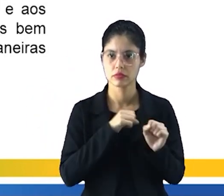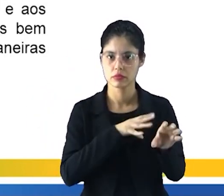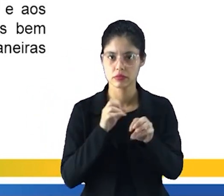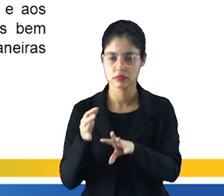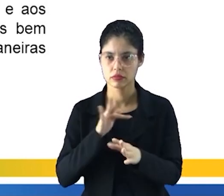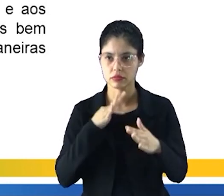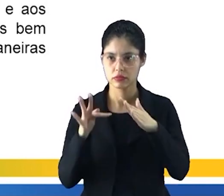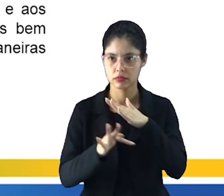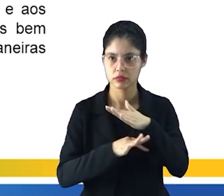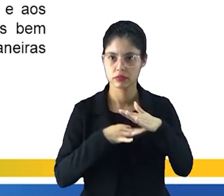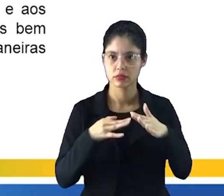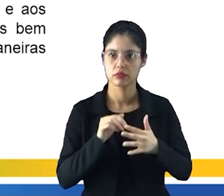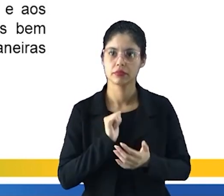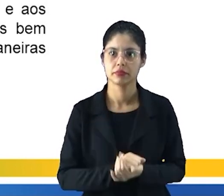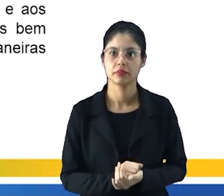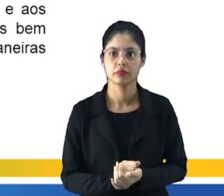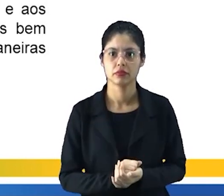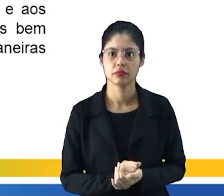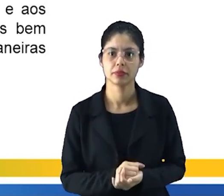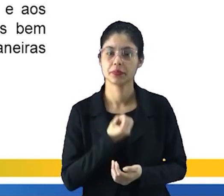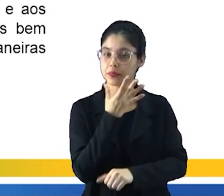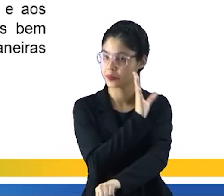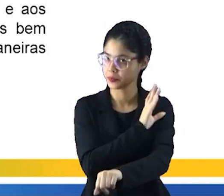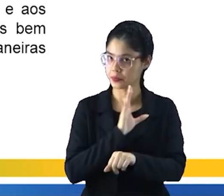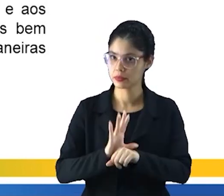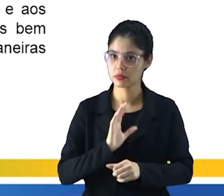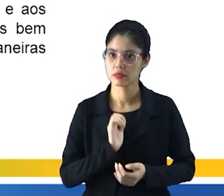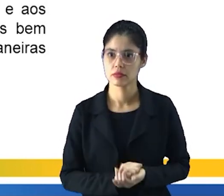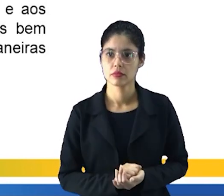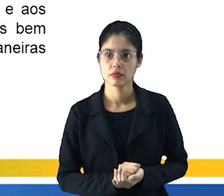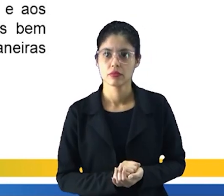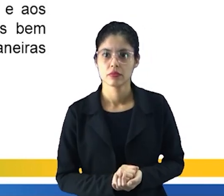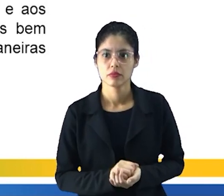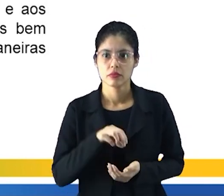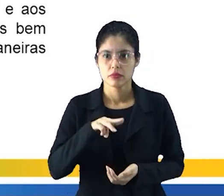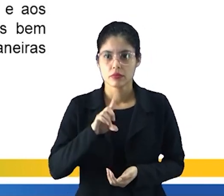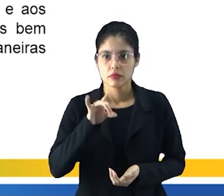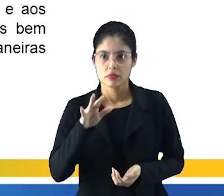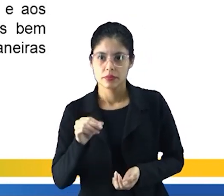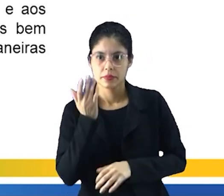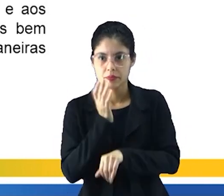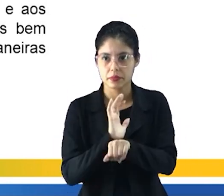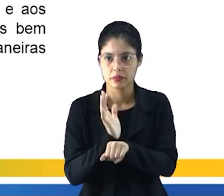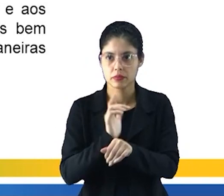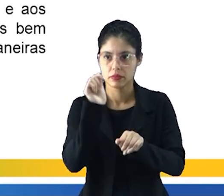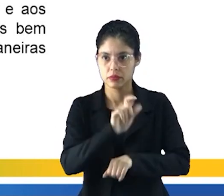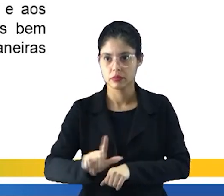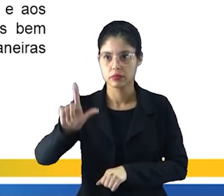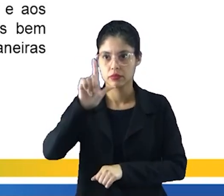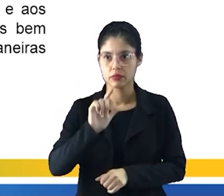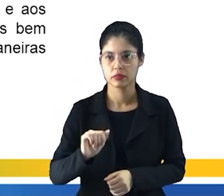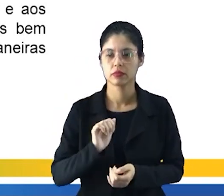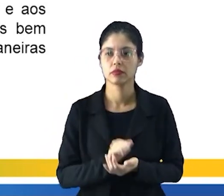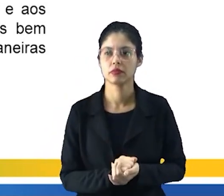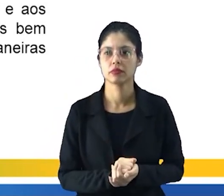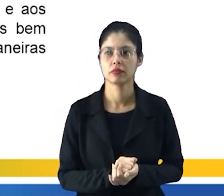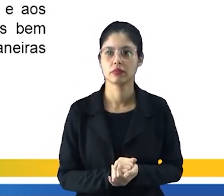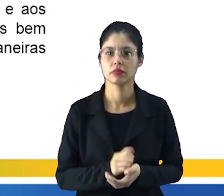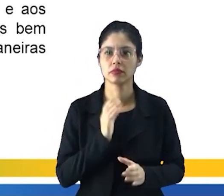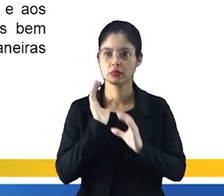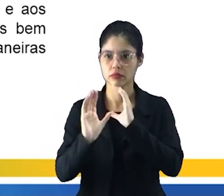uma educação formal e a bens culturais, como museu, cinema, literatura, shows,